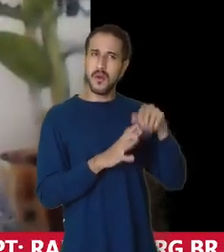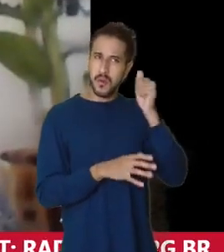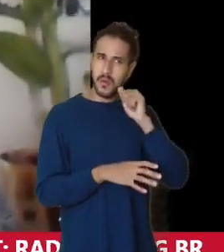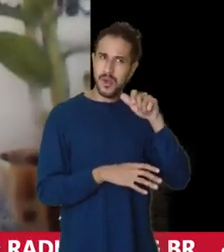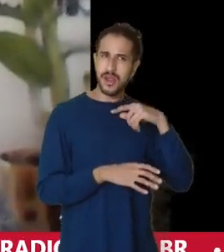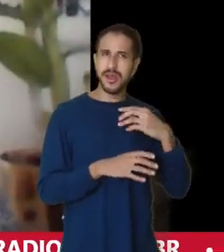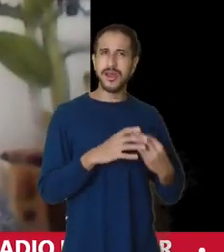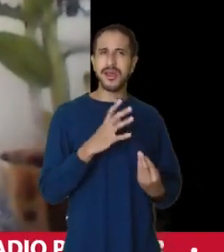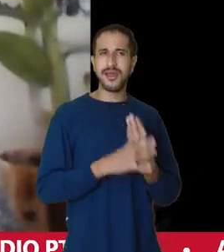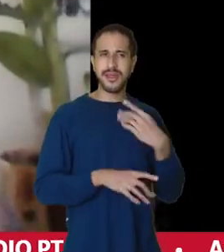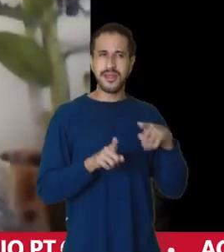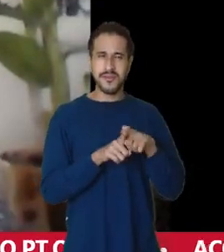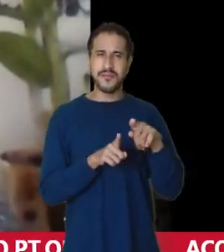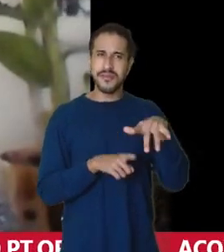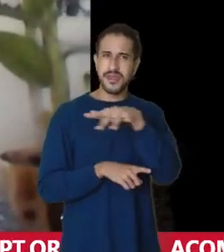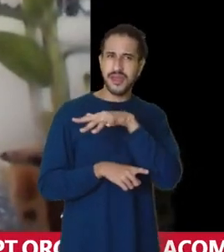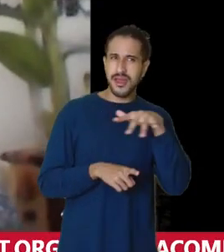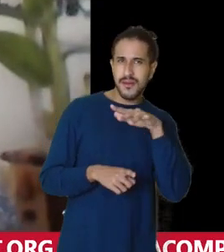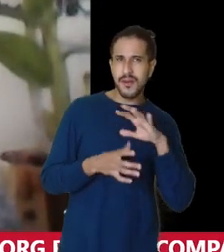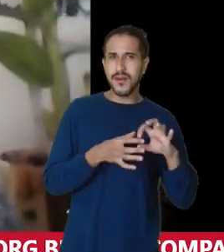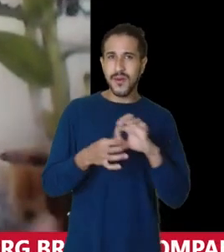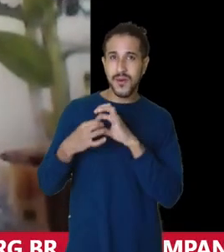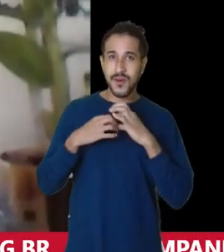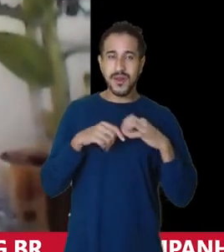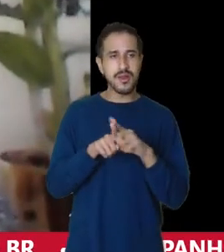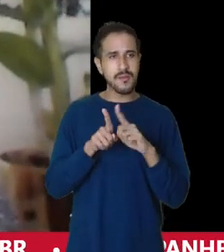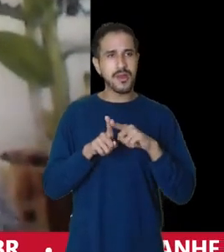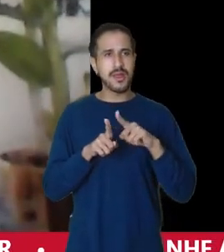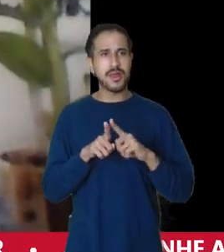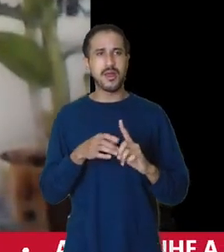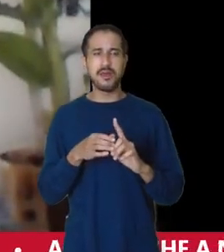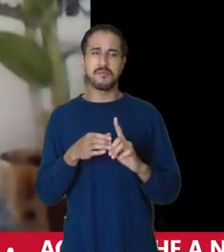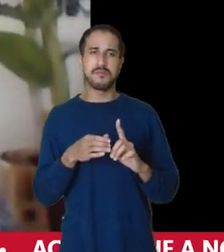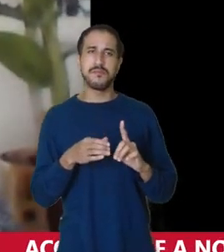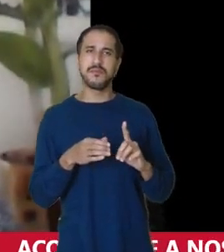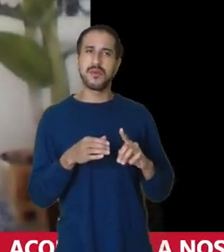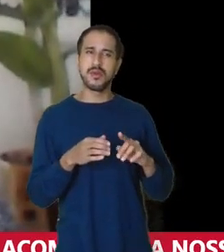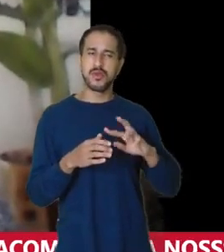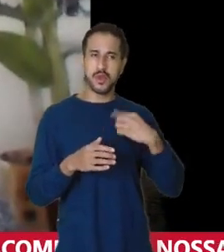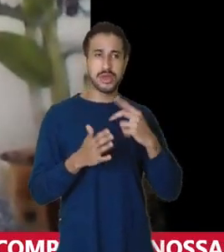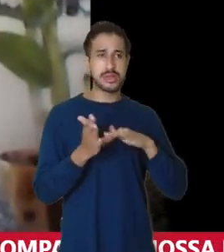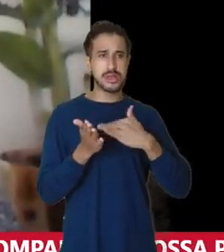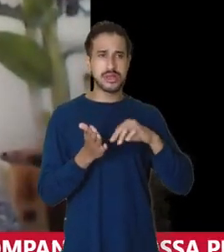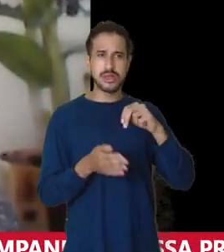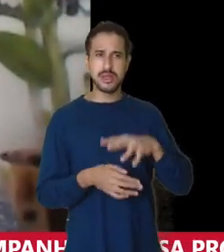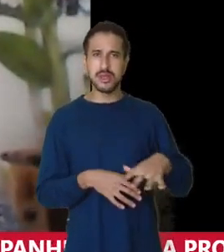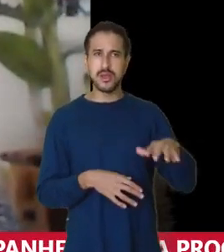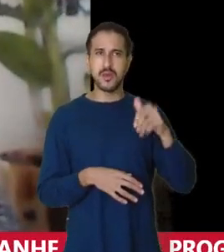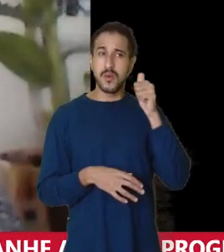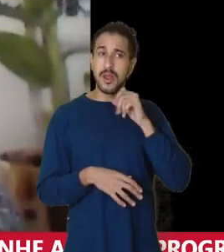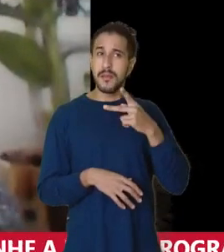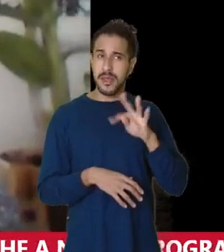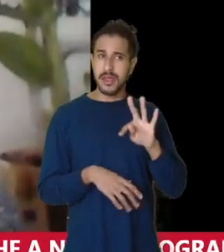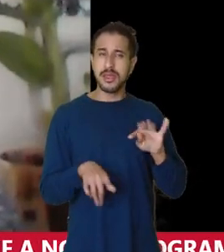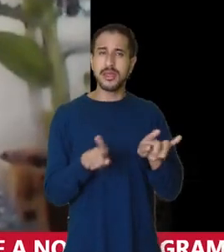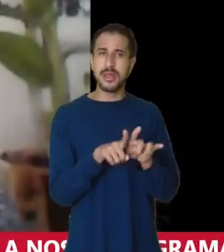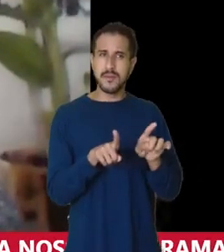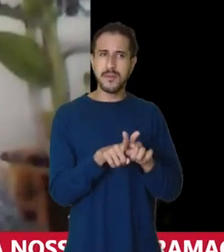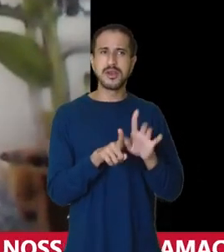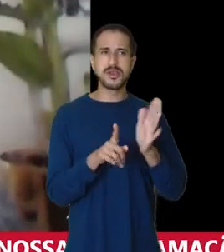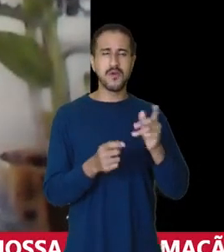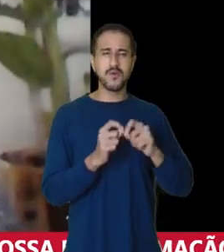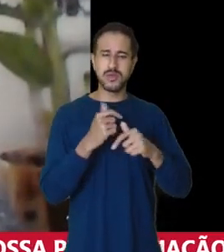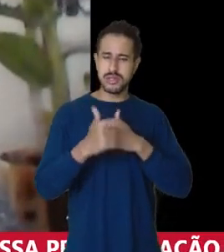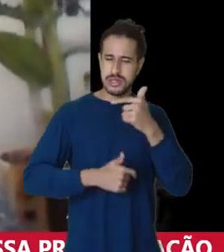tem construído espaços coletivos suprapartidários, a nossa Secretaria Nacional de Mulheres do PT, inclusive, tem feito